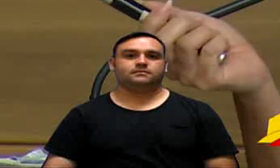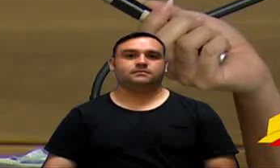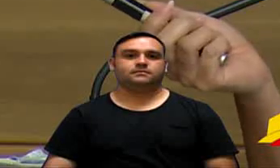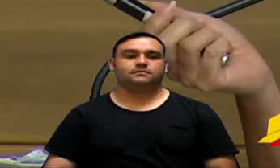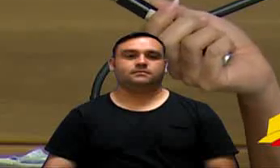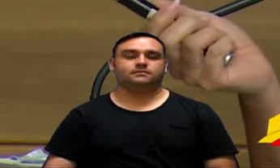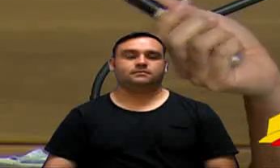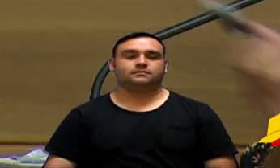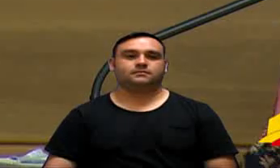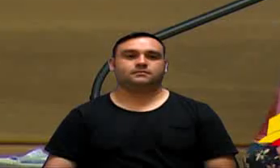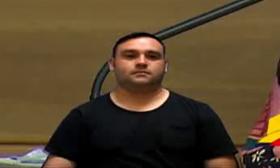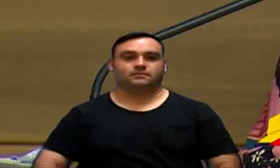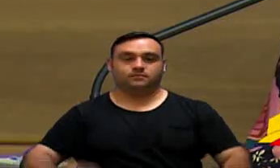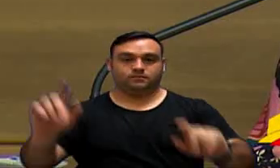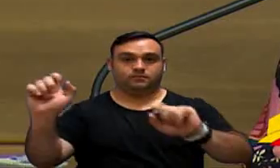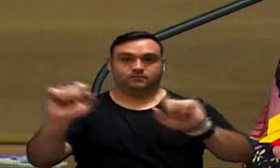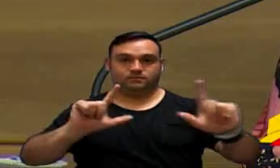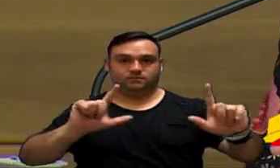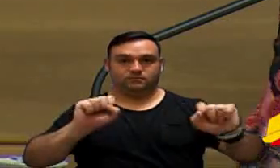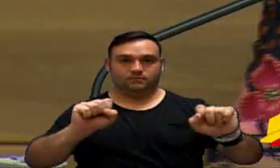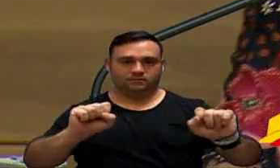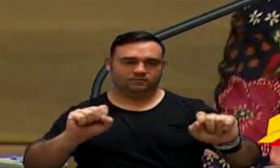se puder colocar na tela.